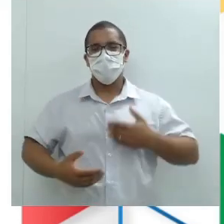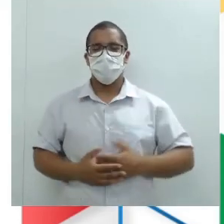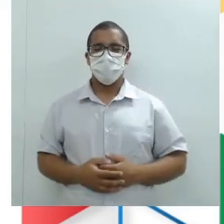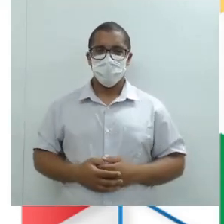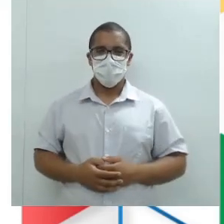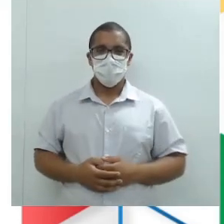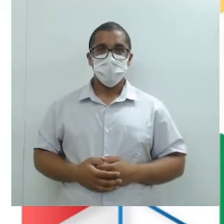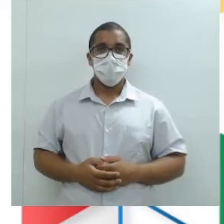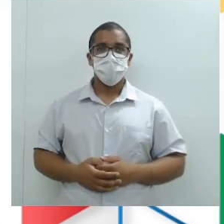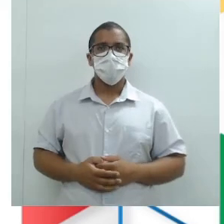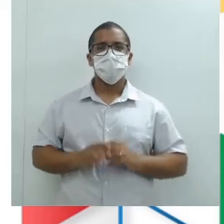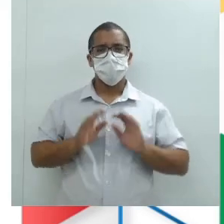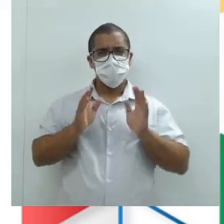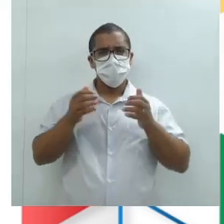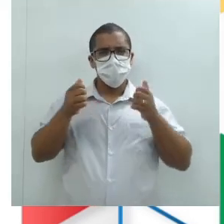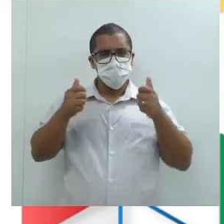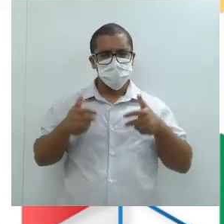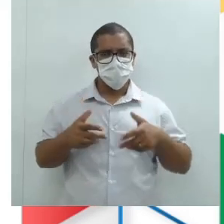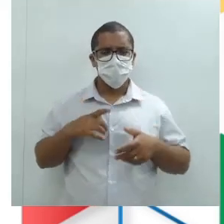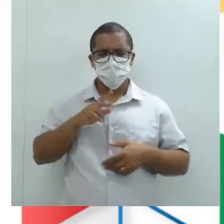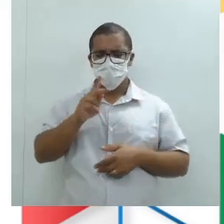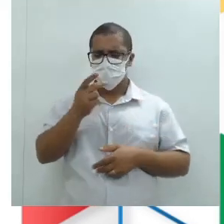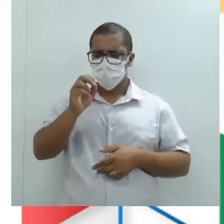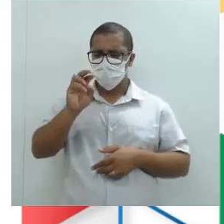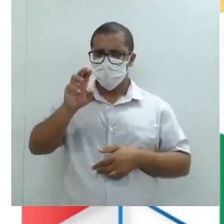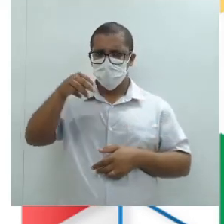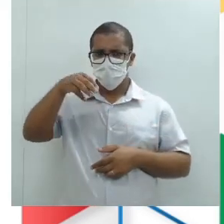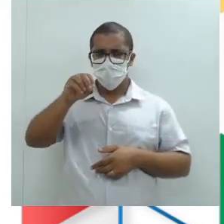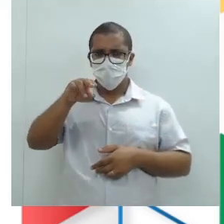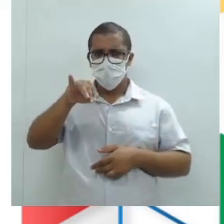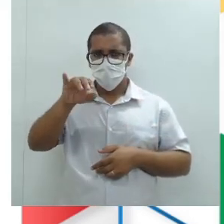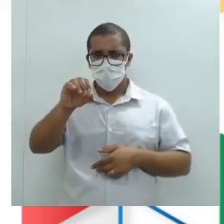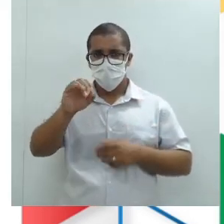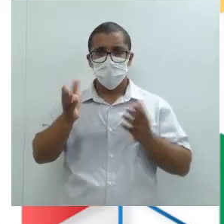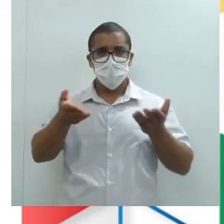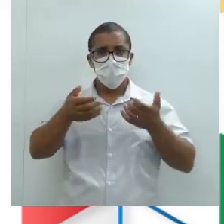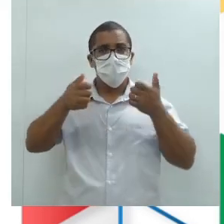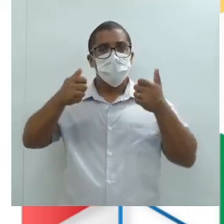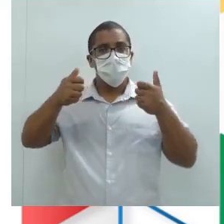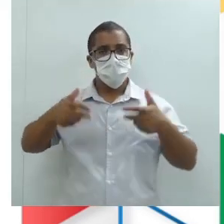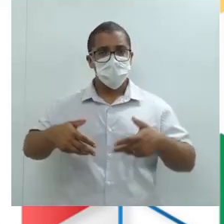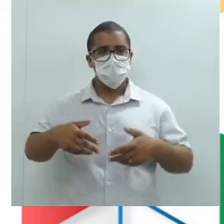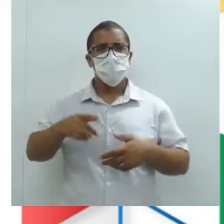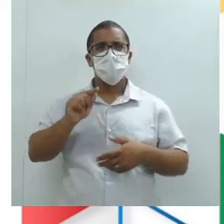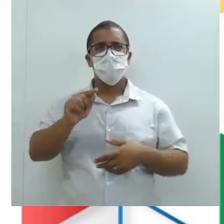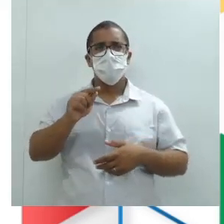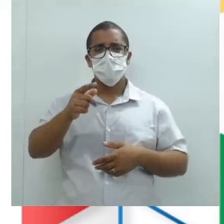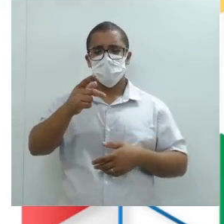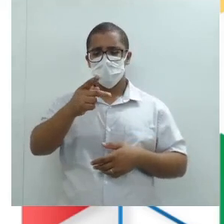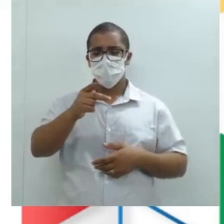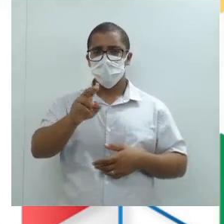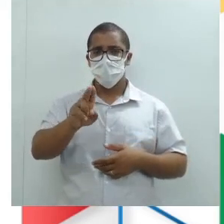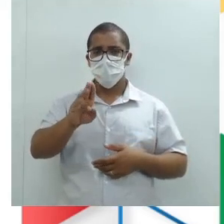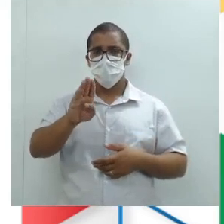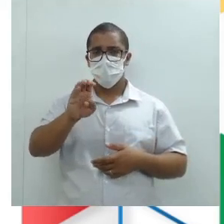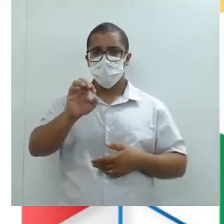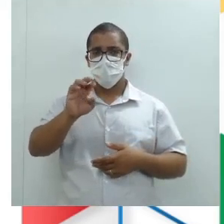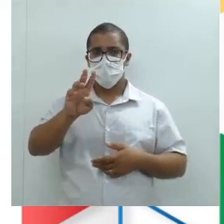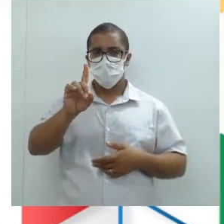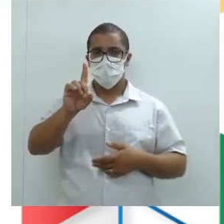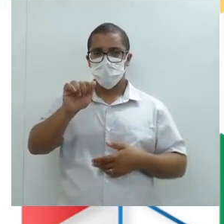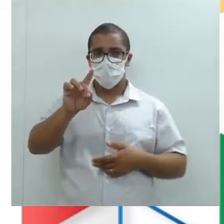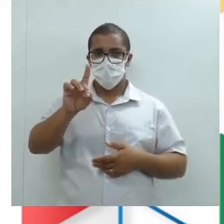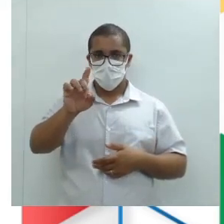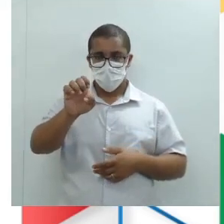organismo. Já que eu falei dos hormônios, agora vamos falar sobre a puberdade, que está